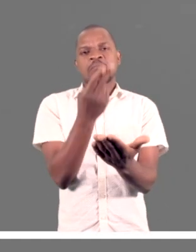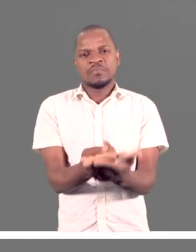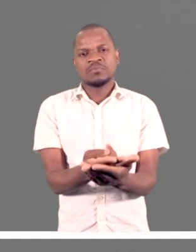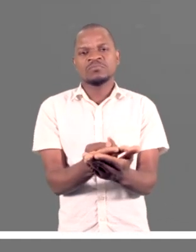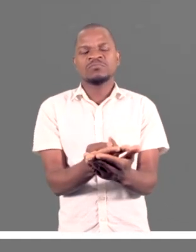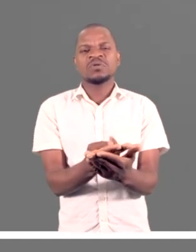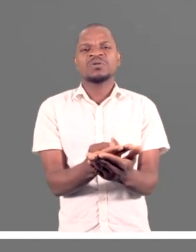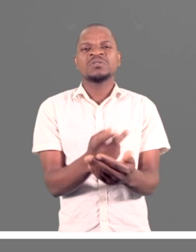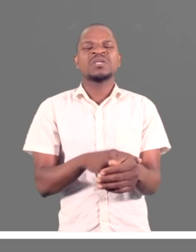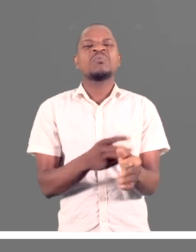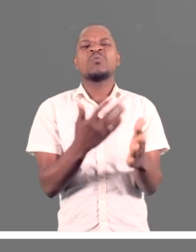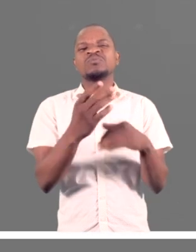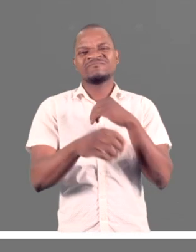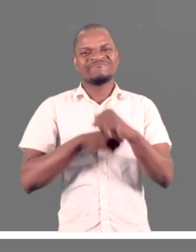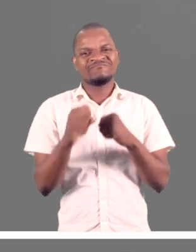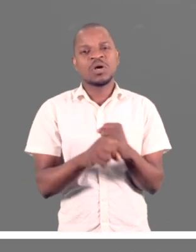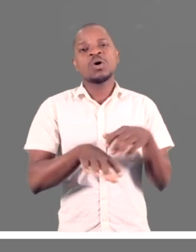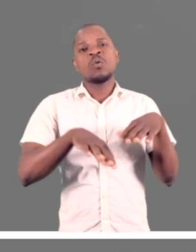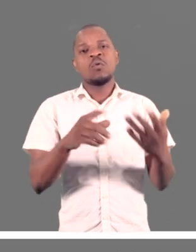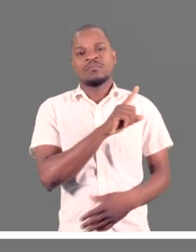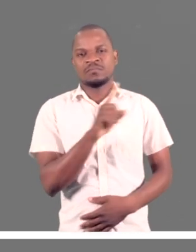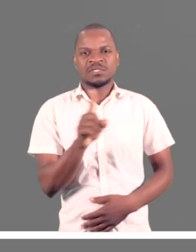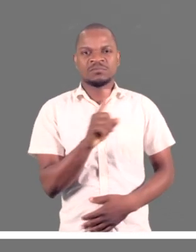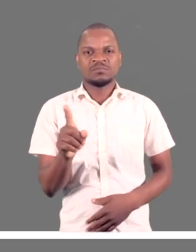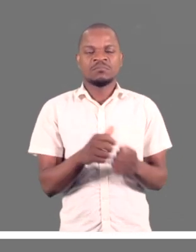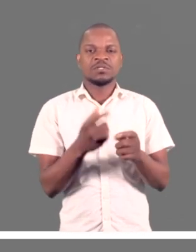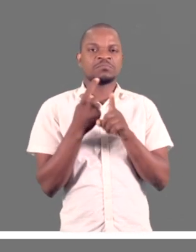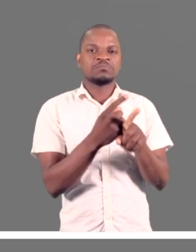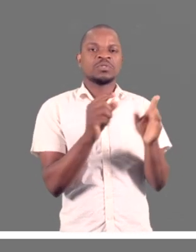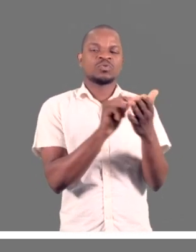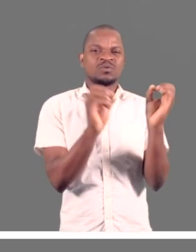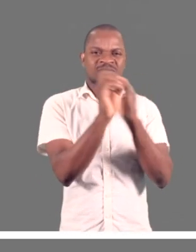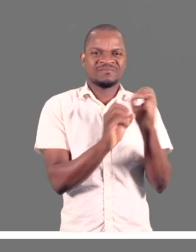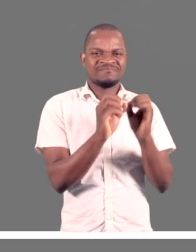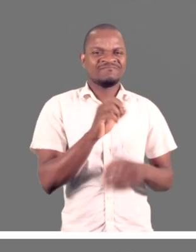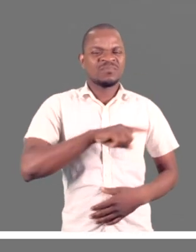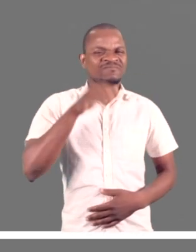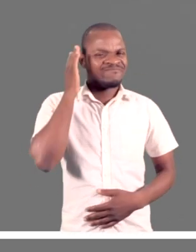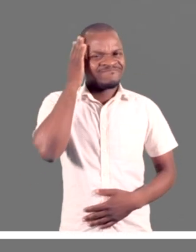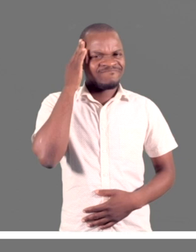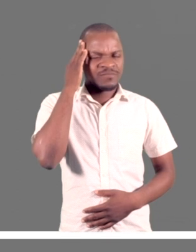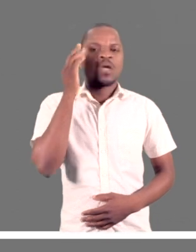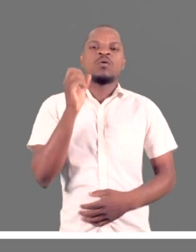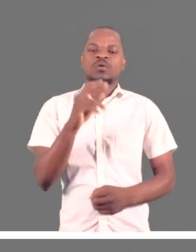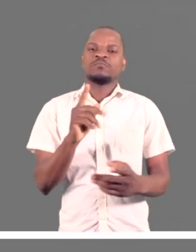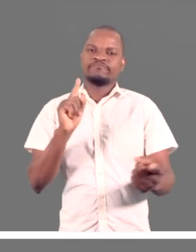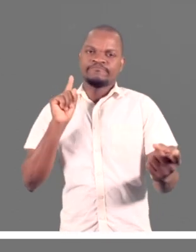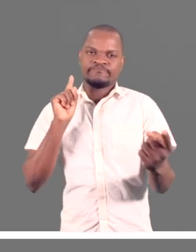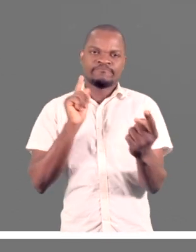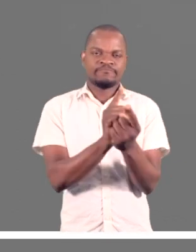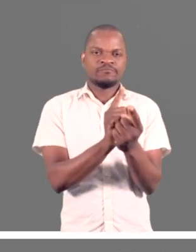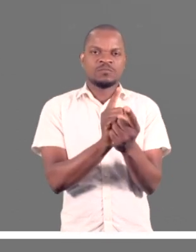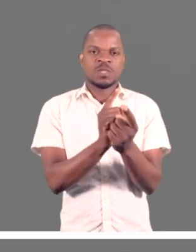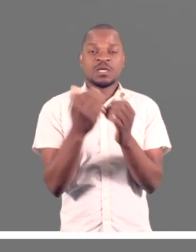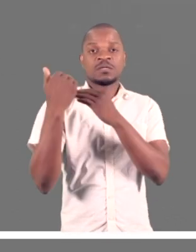espero Deus estudos então nós disse vez aproximar ao hospital e pedir espaço